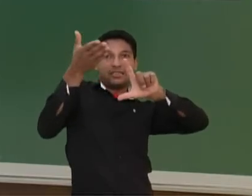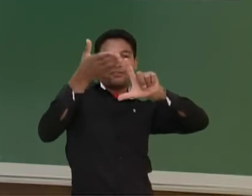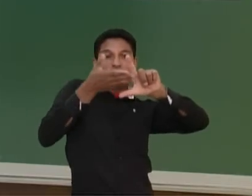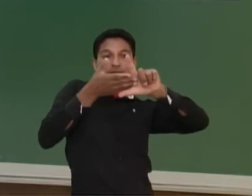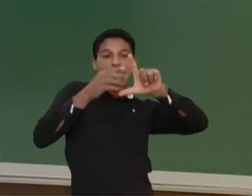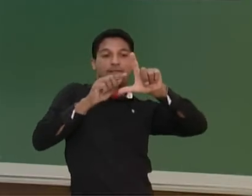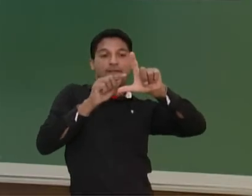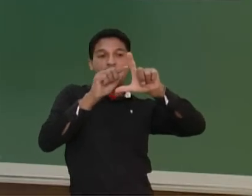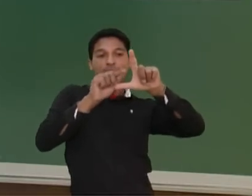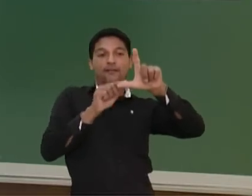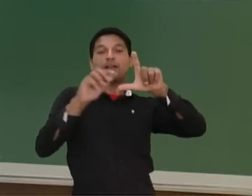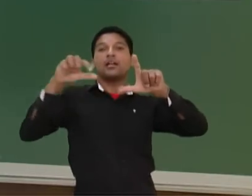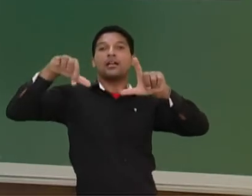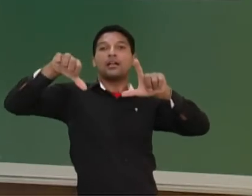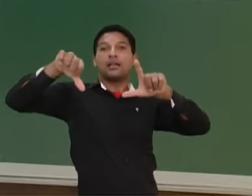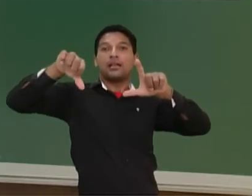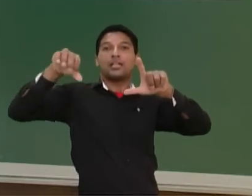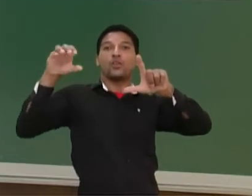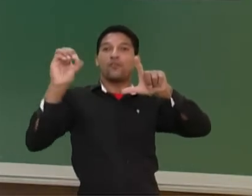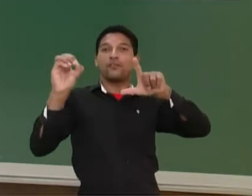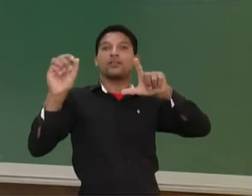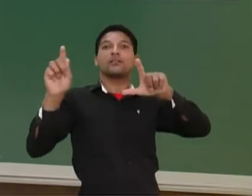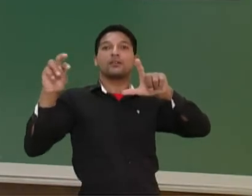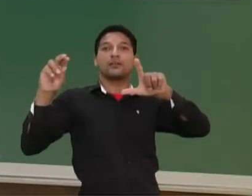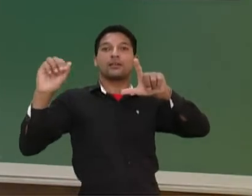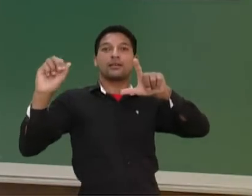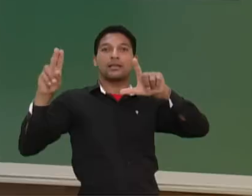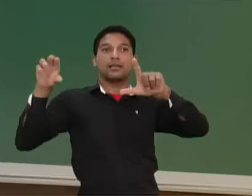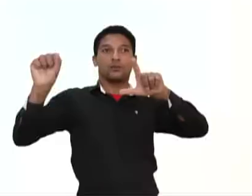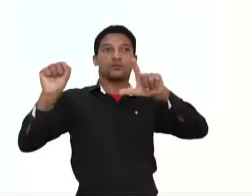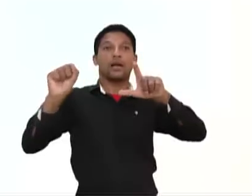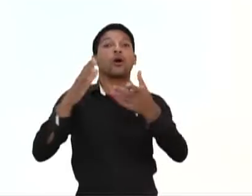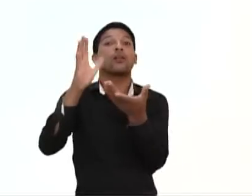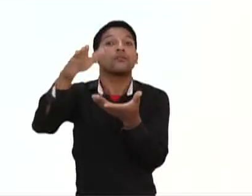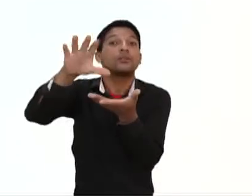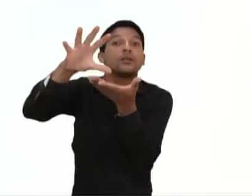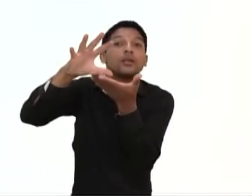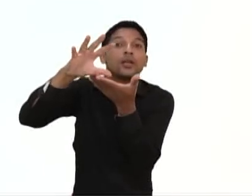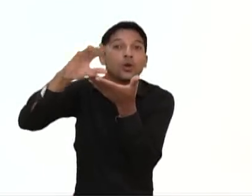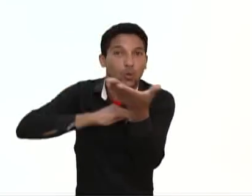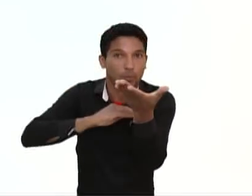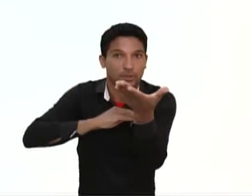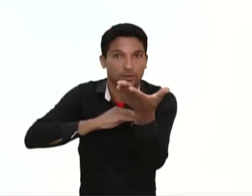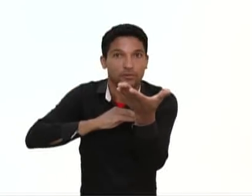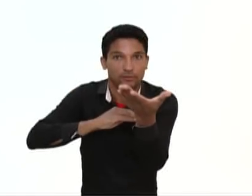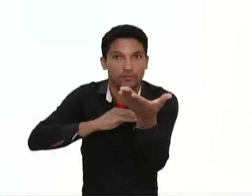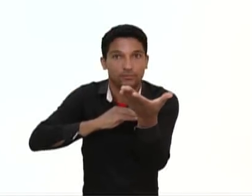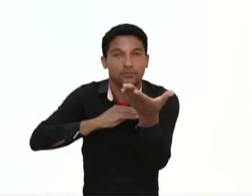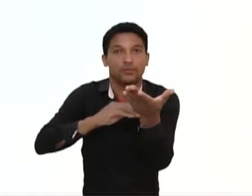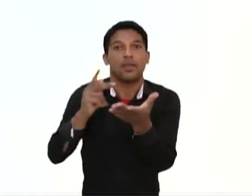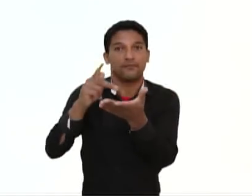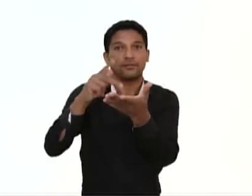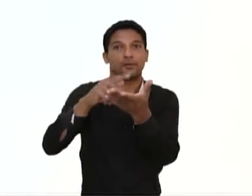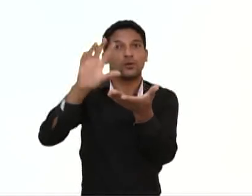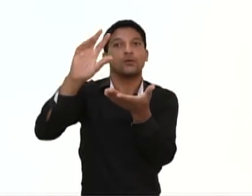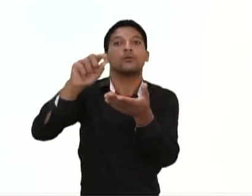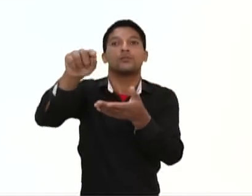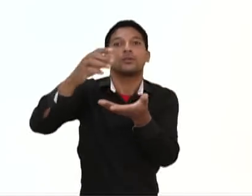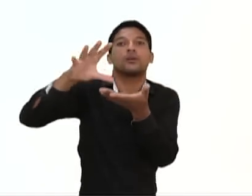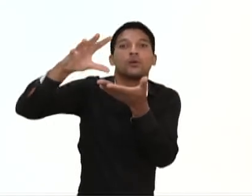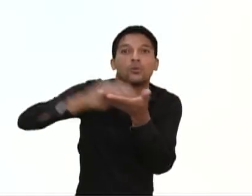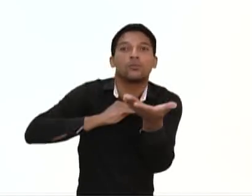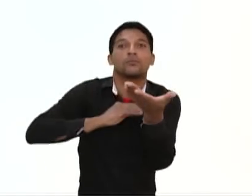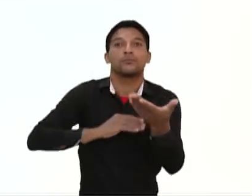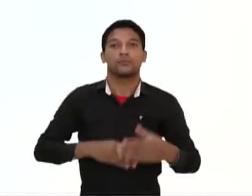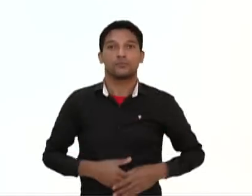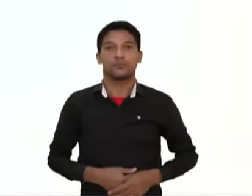propriedade, as diagonais do losango são perpendiculares. E eu volto para demonstrar no quadro por que essa propriedade é verdadeira.